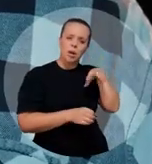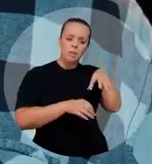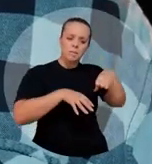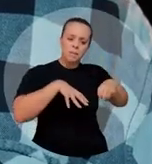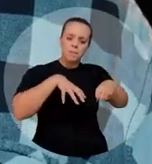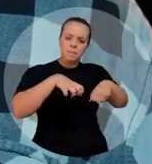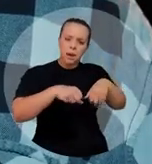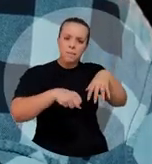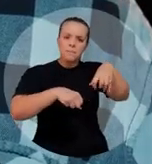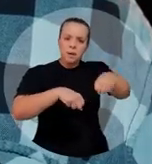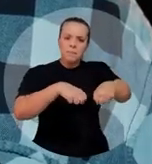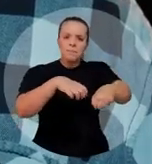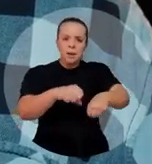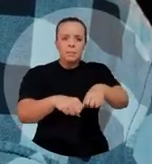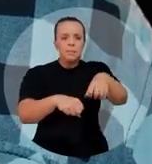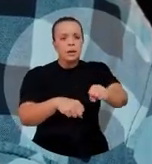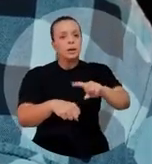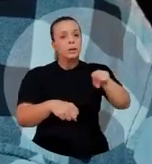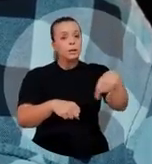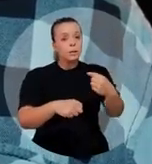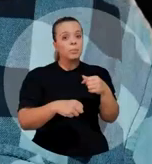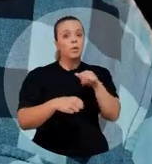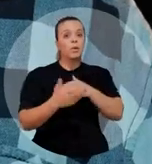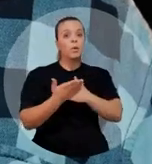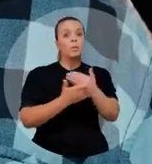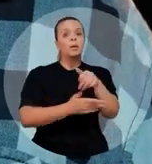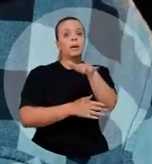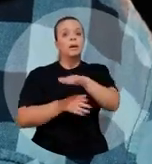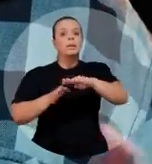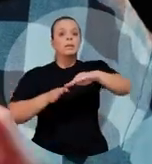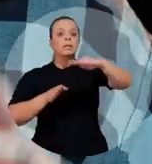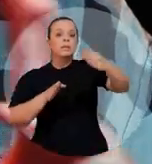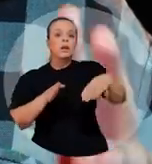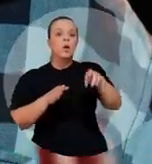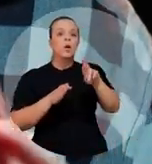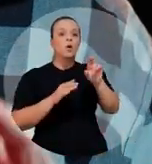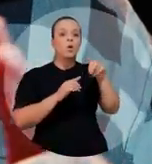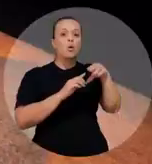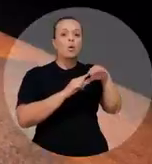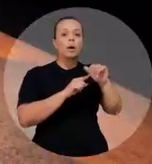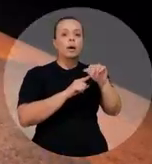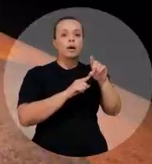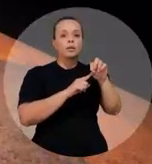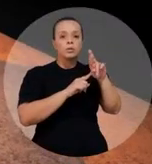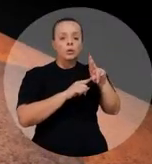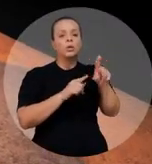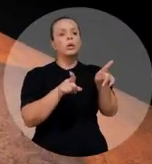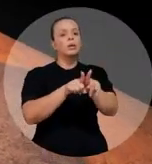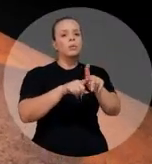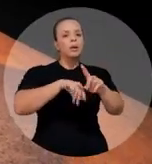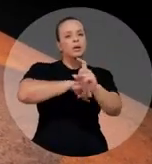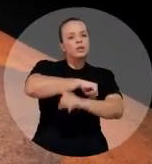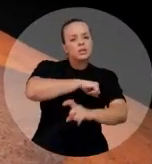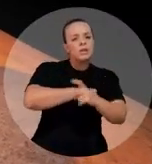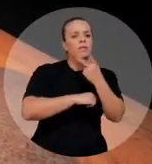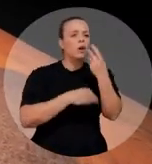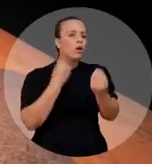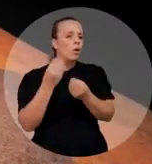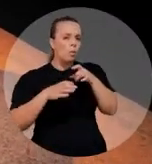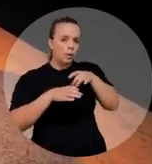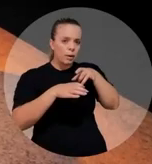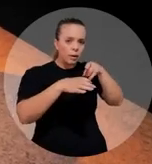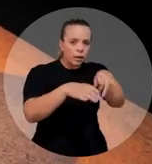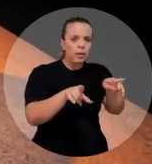indo ali para dentro do Xingu, da Serra do Roncador, contando as histórias não só da parte do agro, de